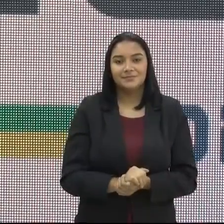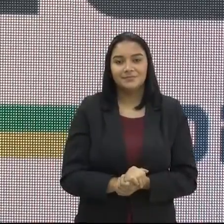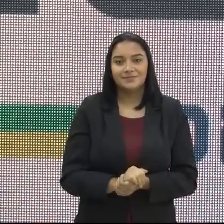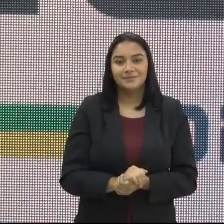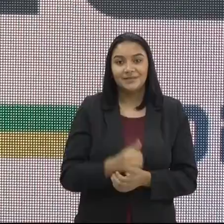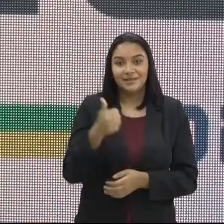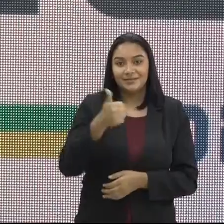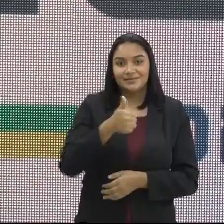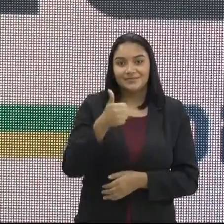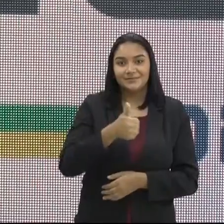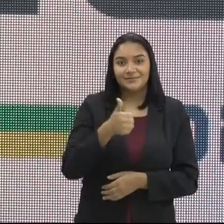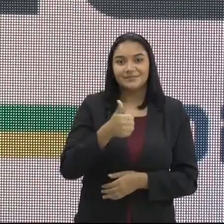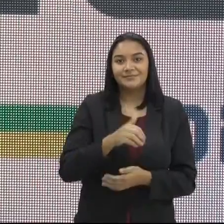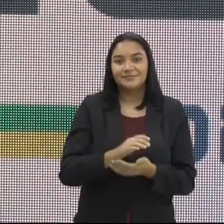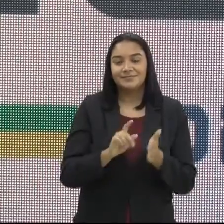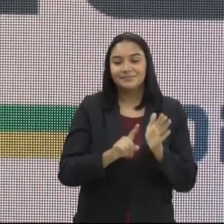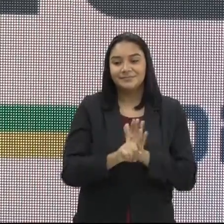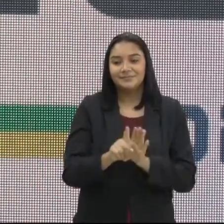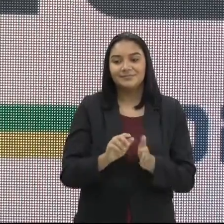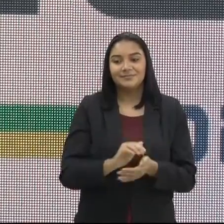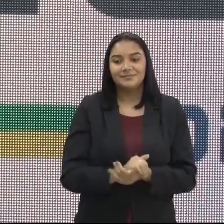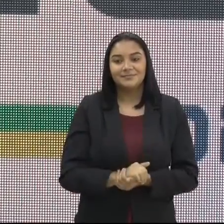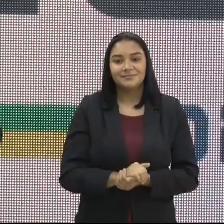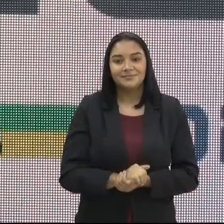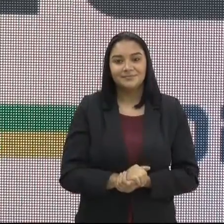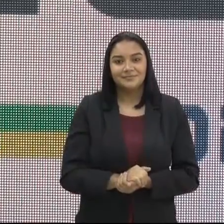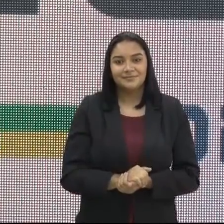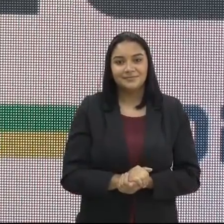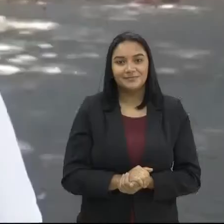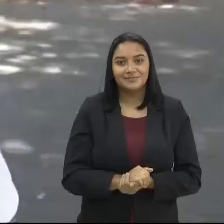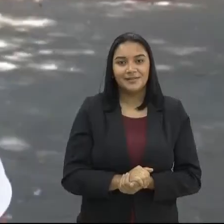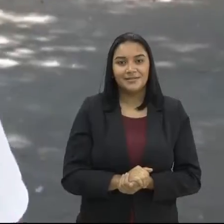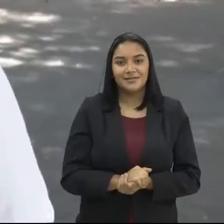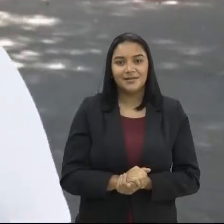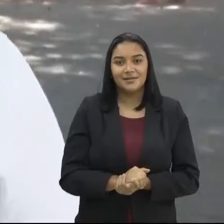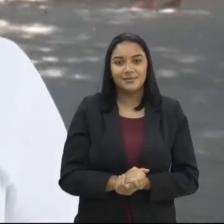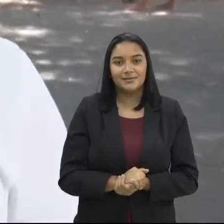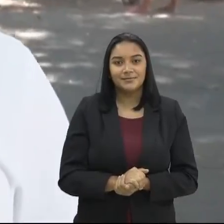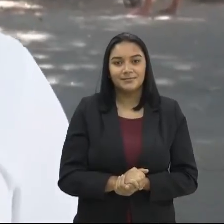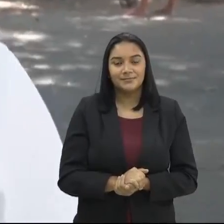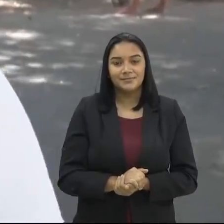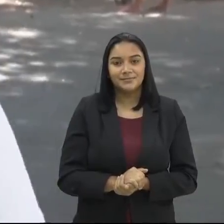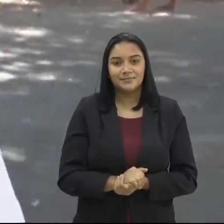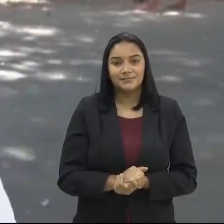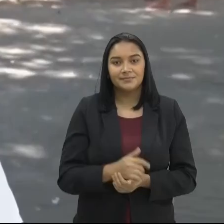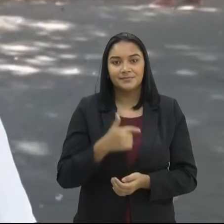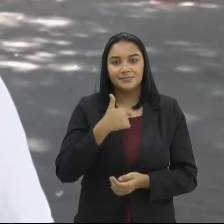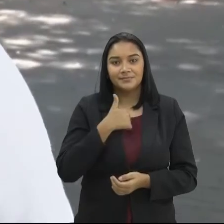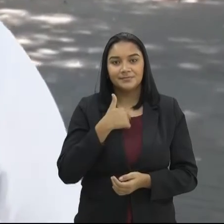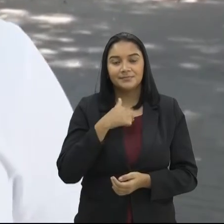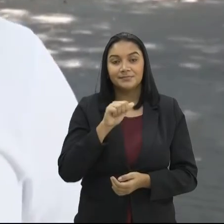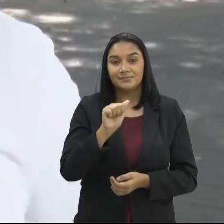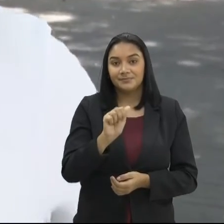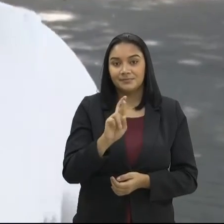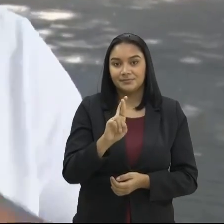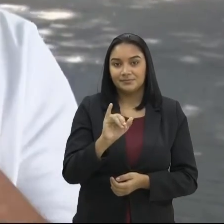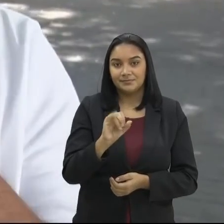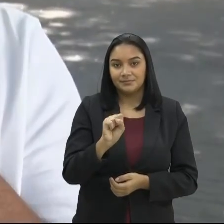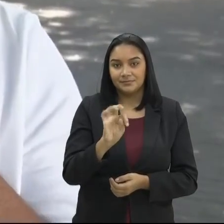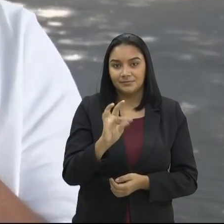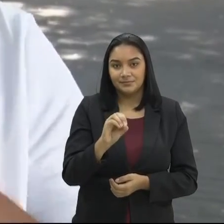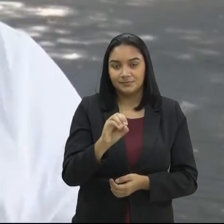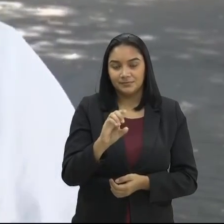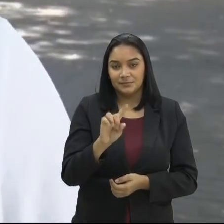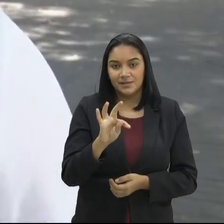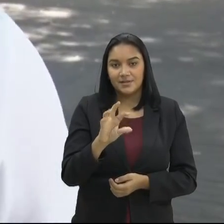a primeira pergunta. Vamos ouvir o povo de Teresina. Oi, eu sou Aristóteles, entendeu? Moro no bairro